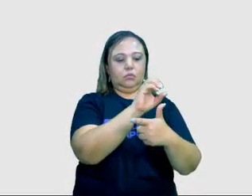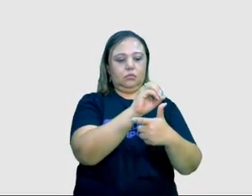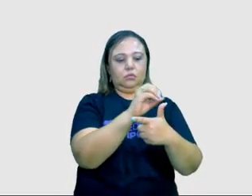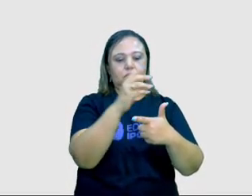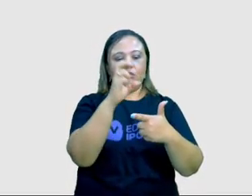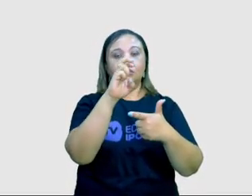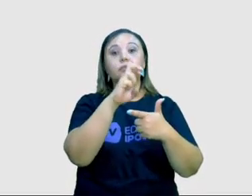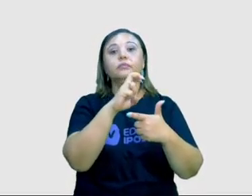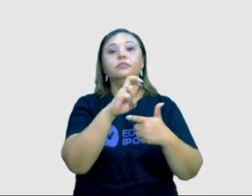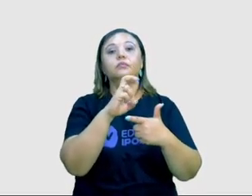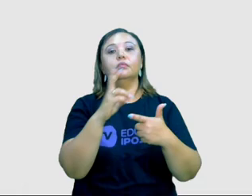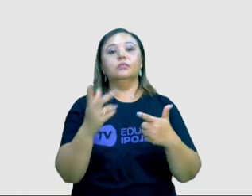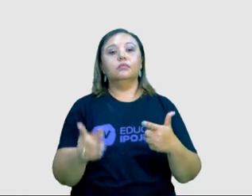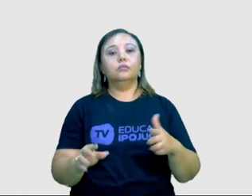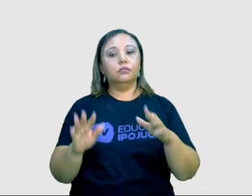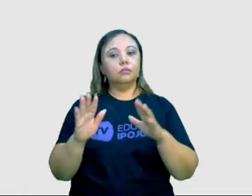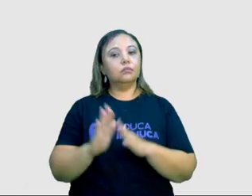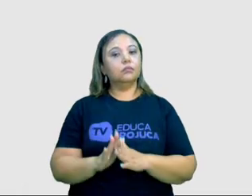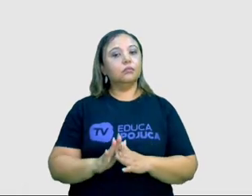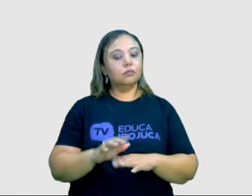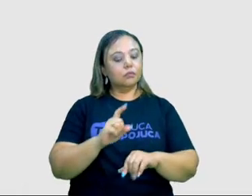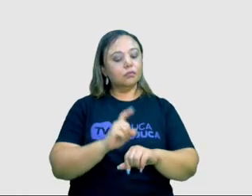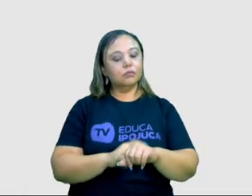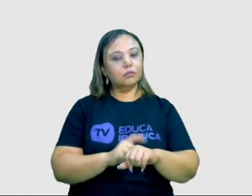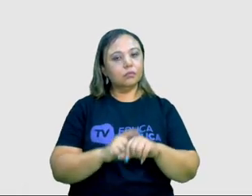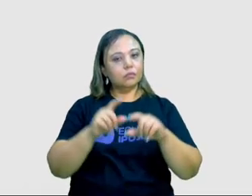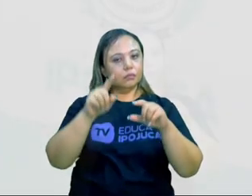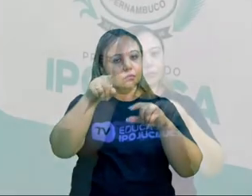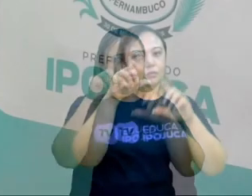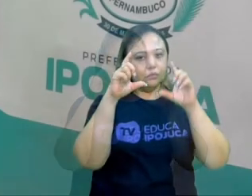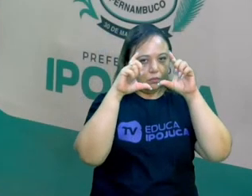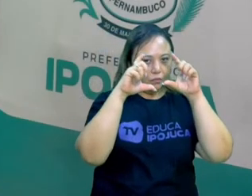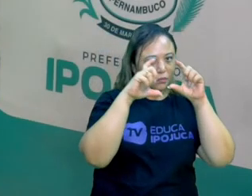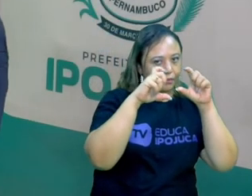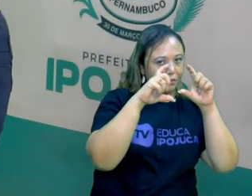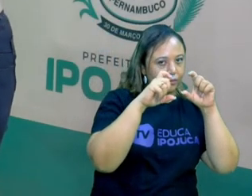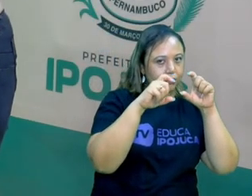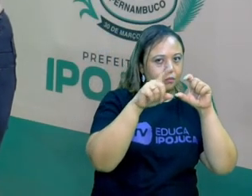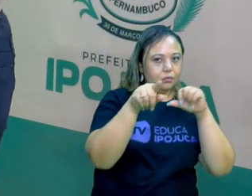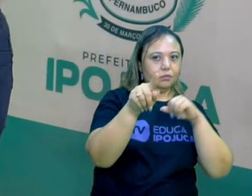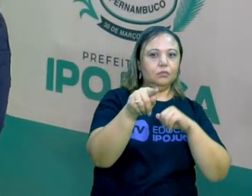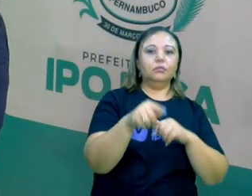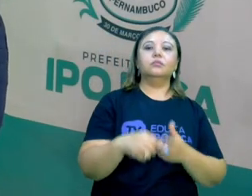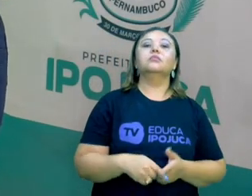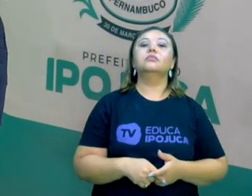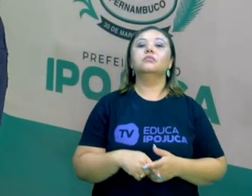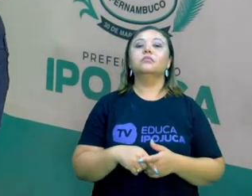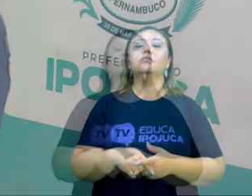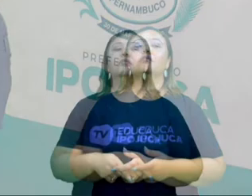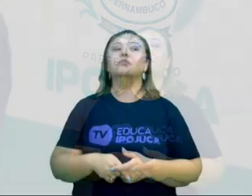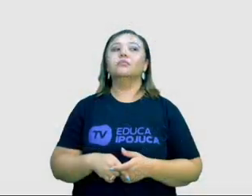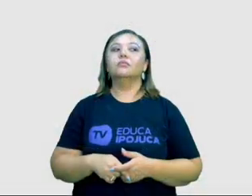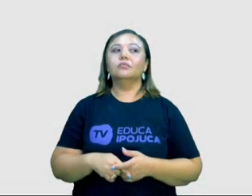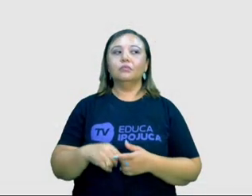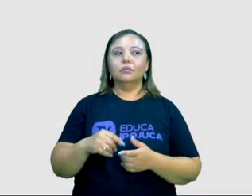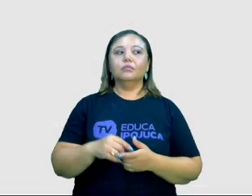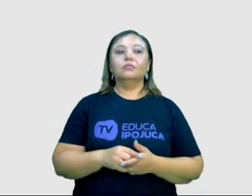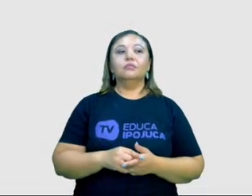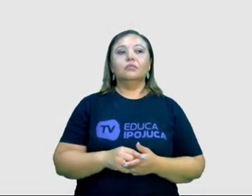5. Tia vai dar um tempinho para vocês tirar a foto. Tira a foto aí da página.